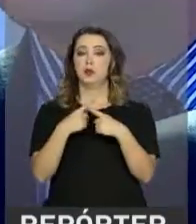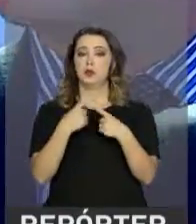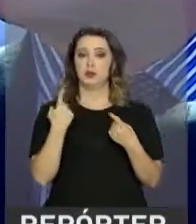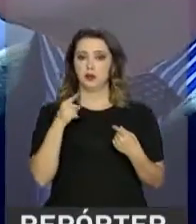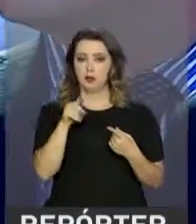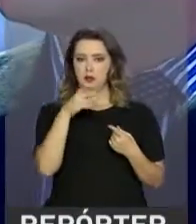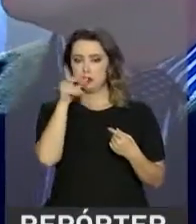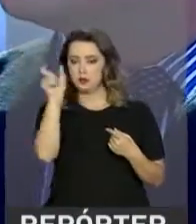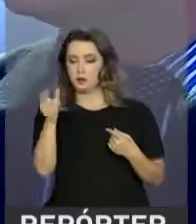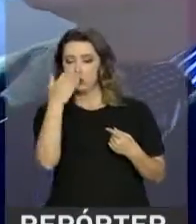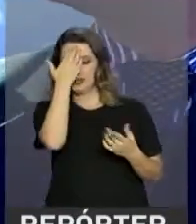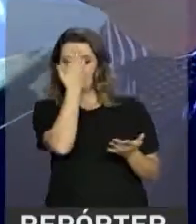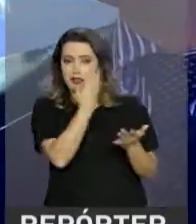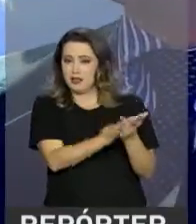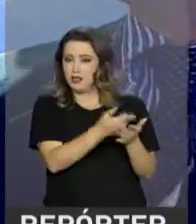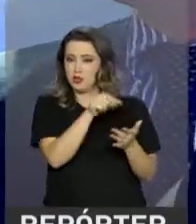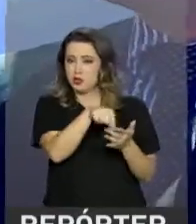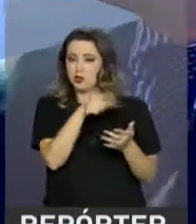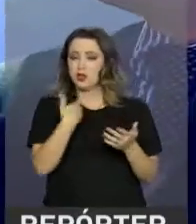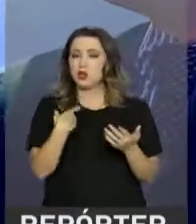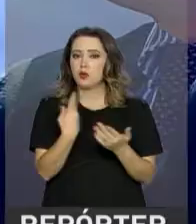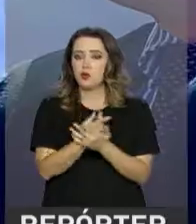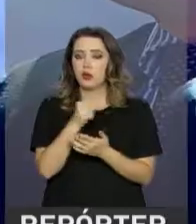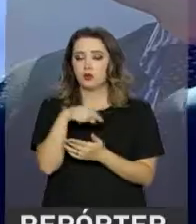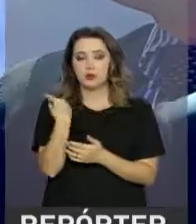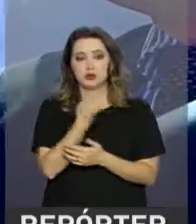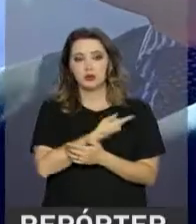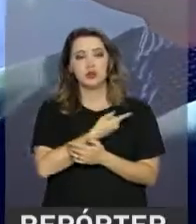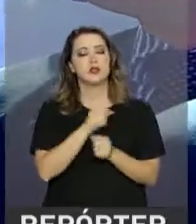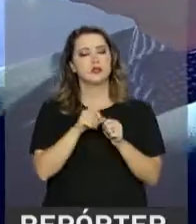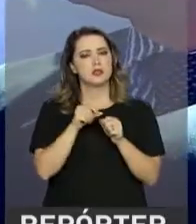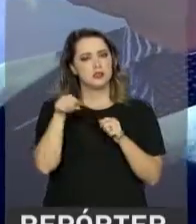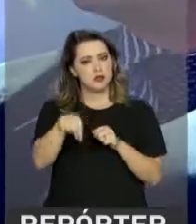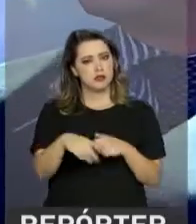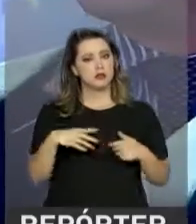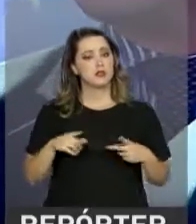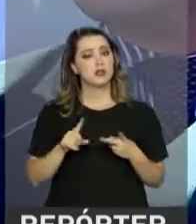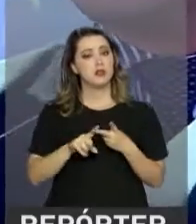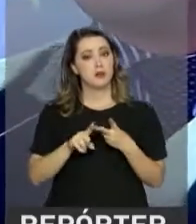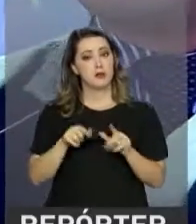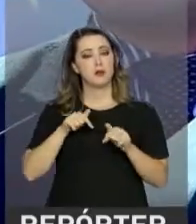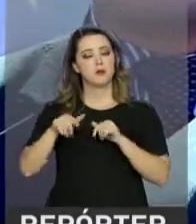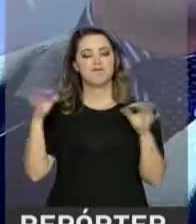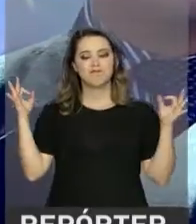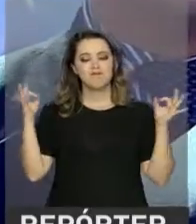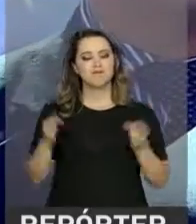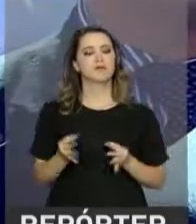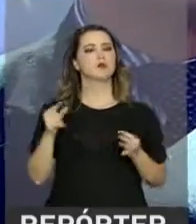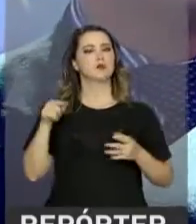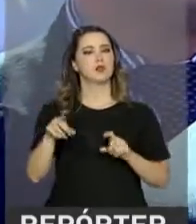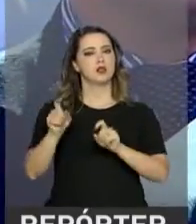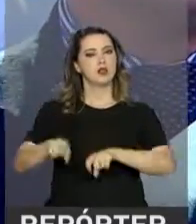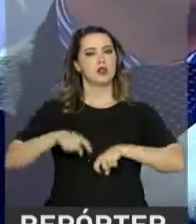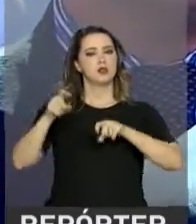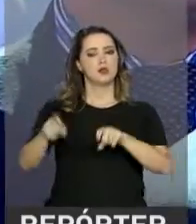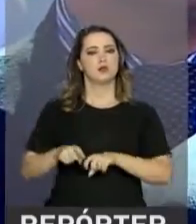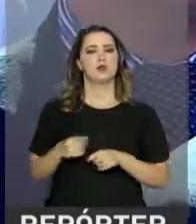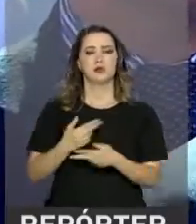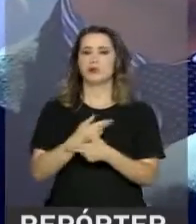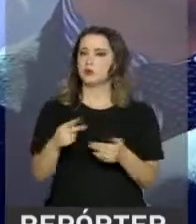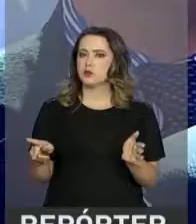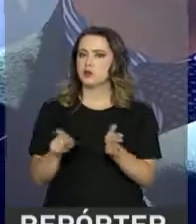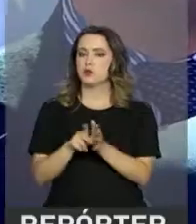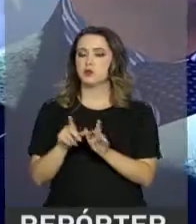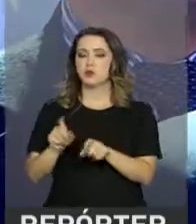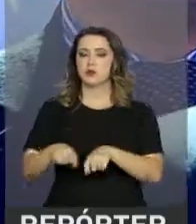da confiança que se tem no que todos estamos fazendo. Em segundo lugar, pelo trabalho extraordinário da agricultura, do